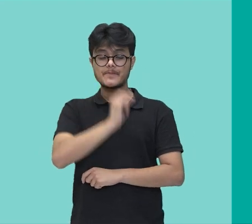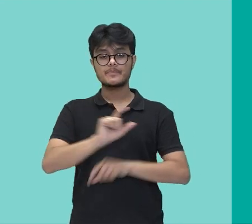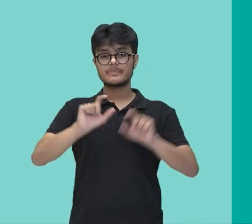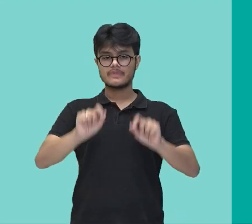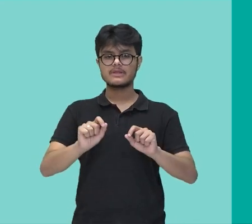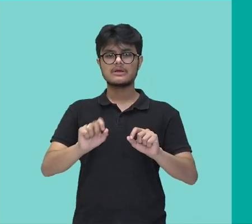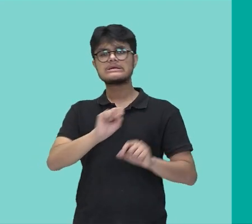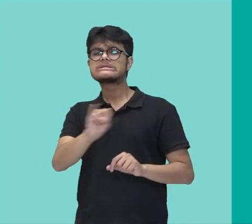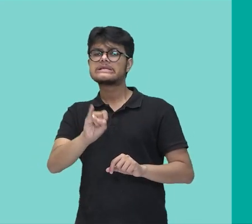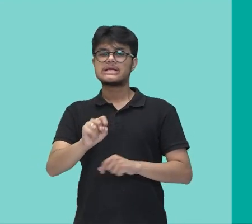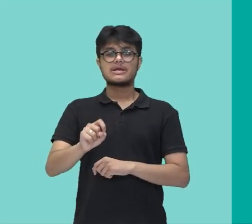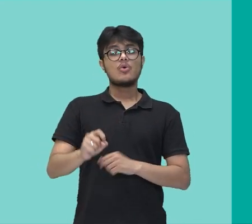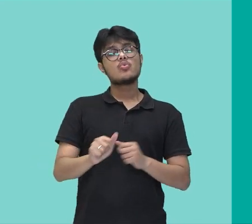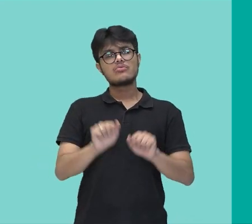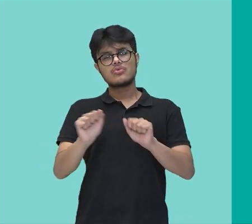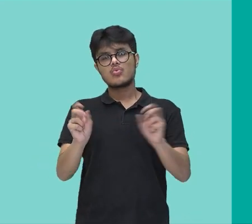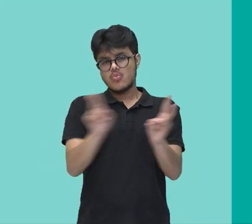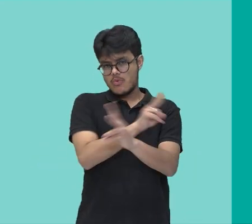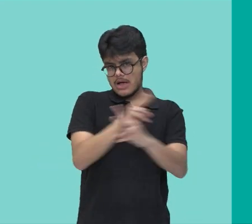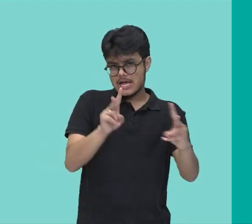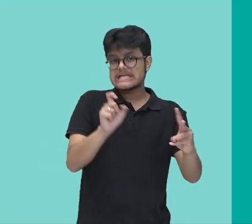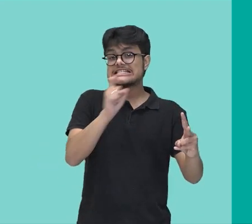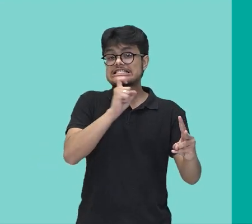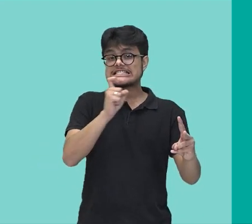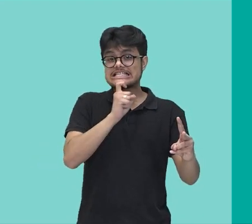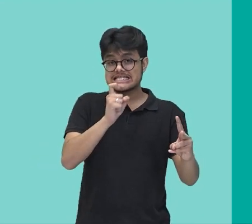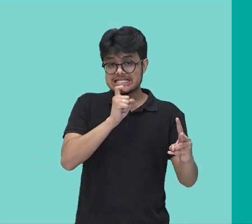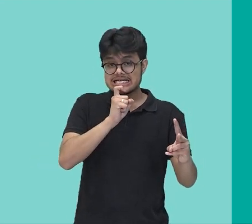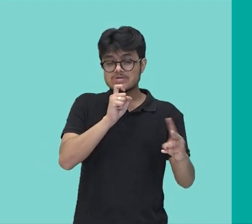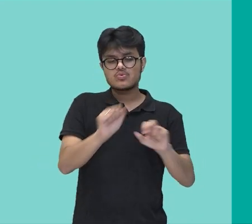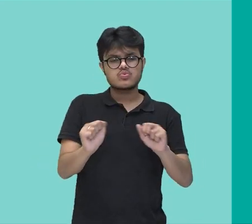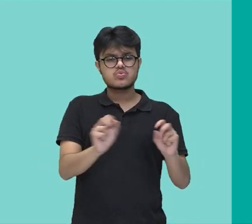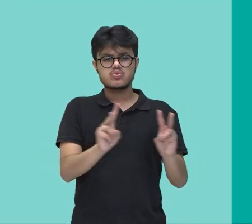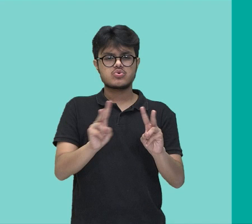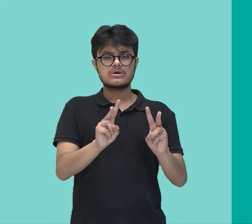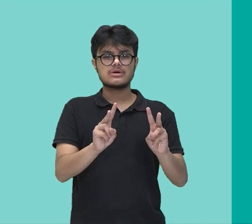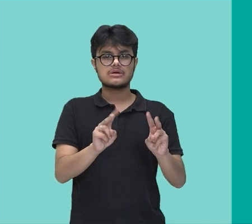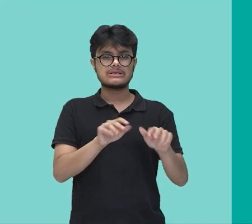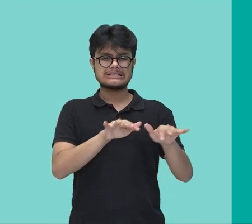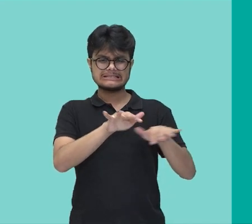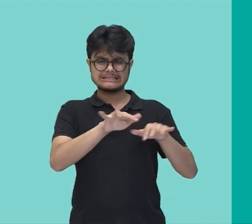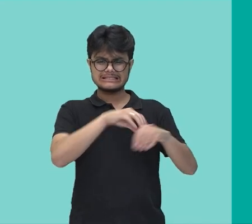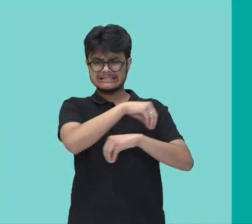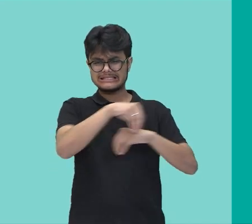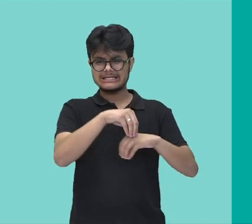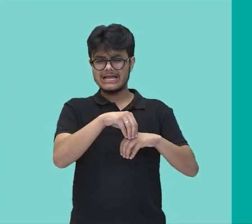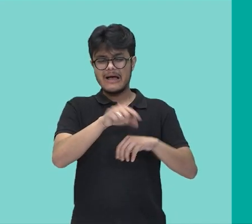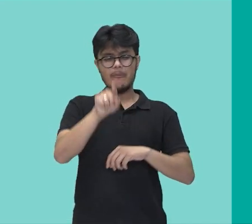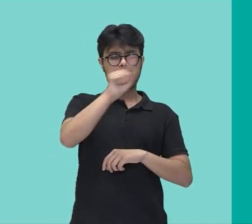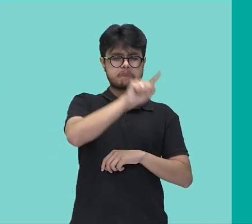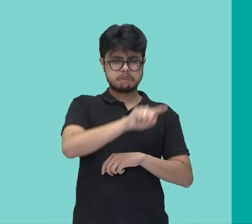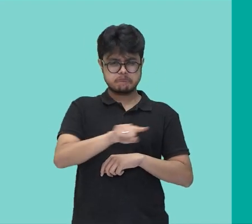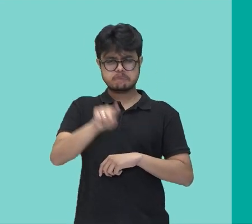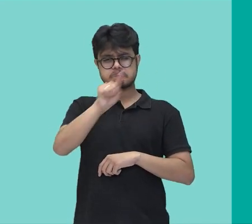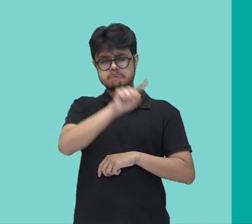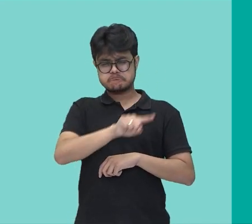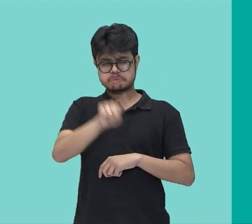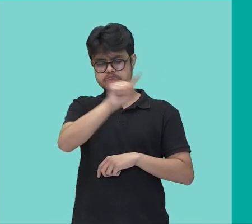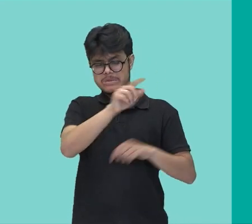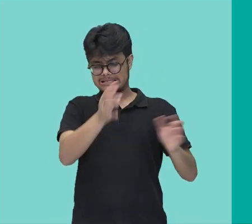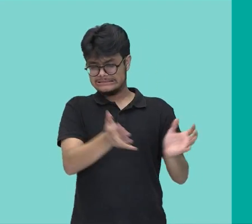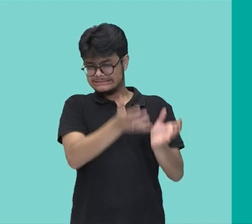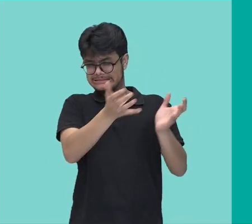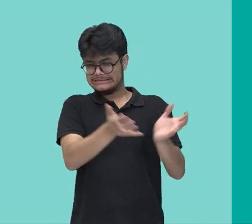estava resfriado, né, no fundo vai começar a girar, porque o aquecimento dela vai estimular